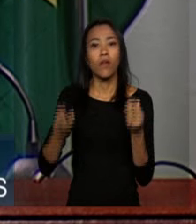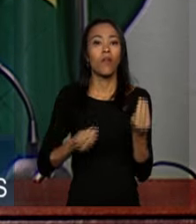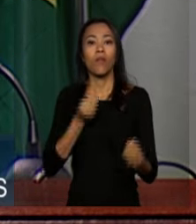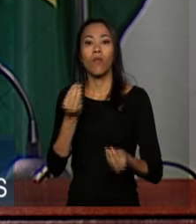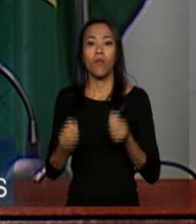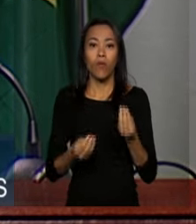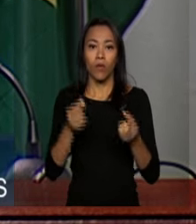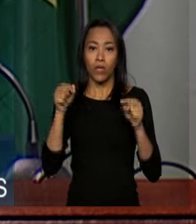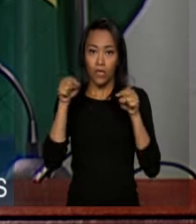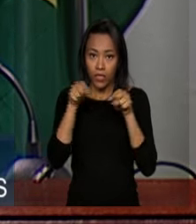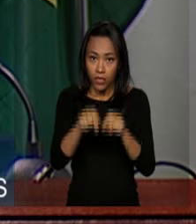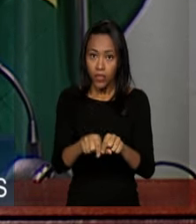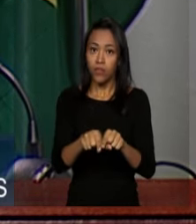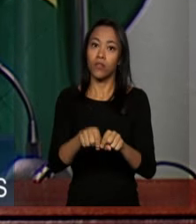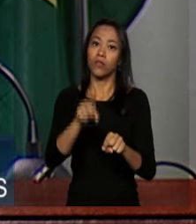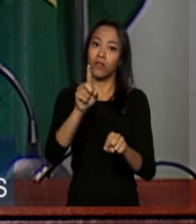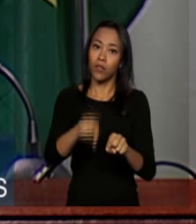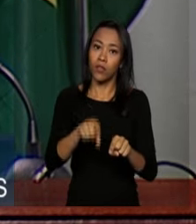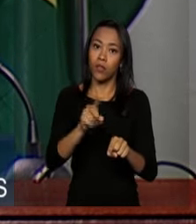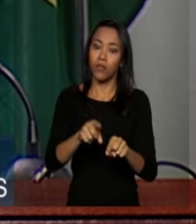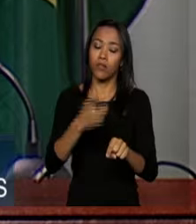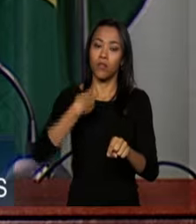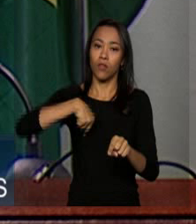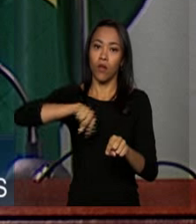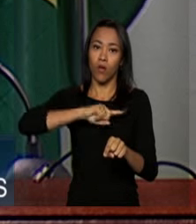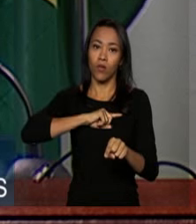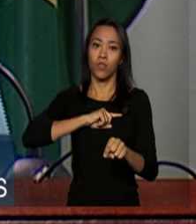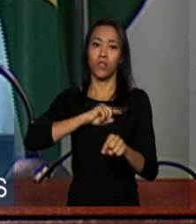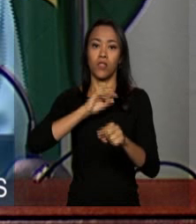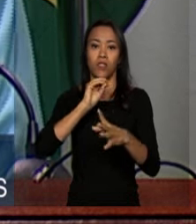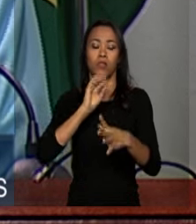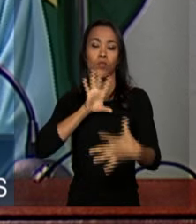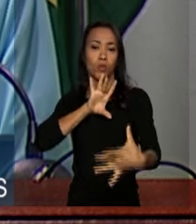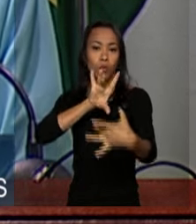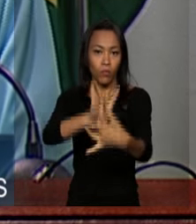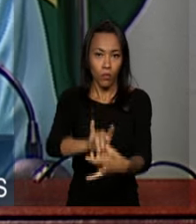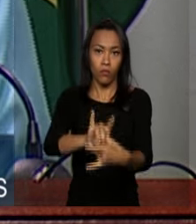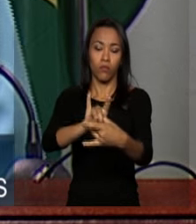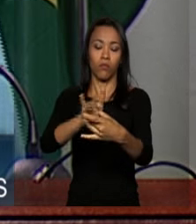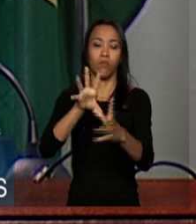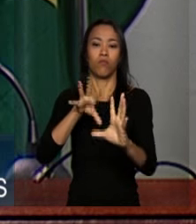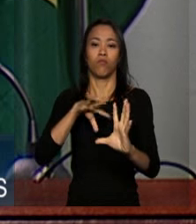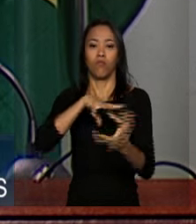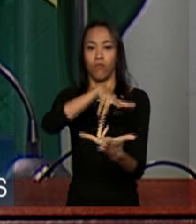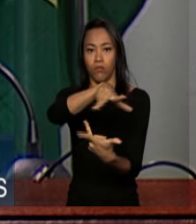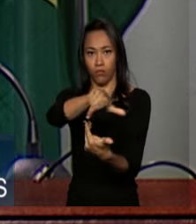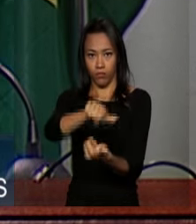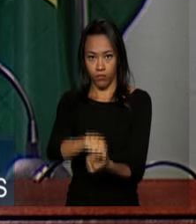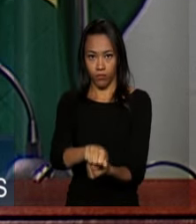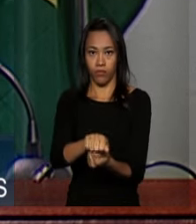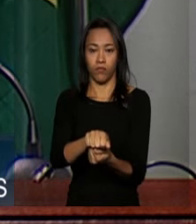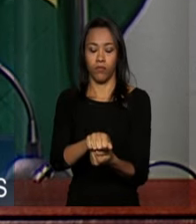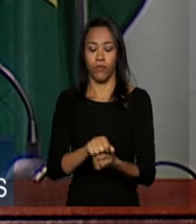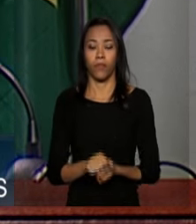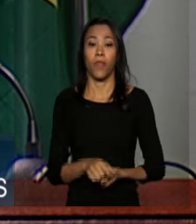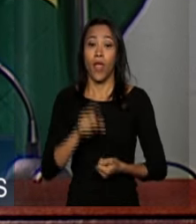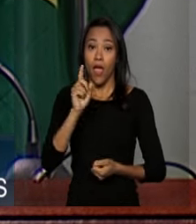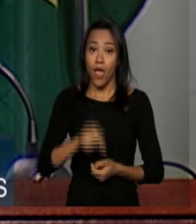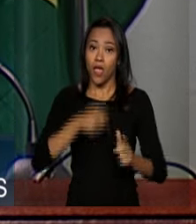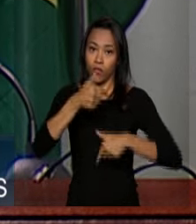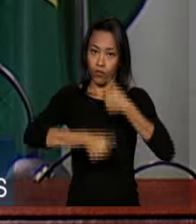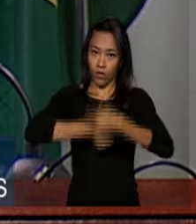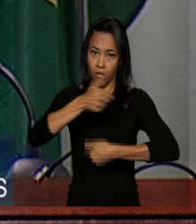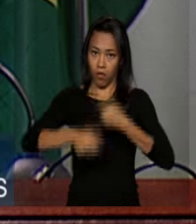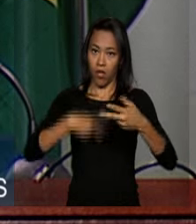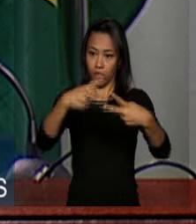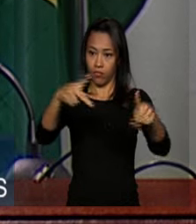um trunfo maior de nosso pertencimento à comunidade internacional. Será no exercício da ação